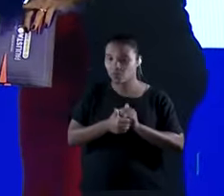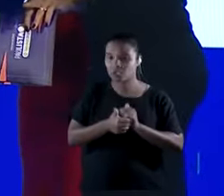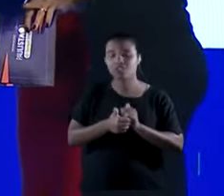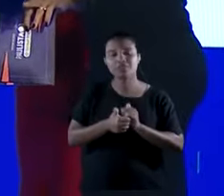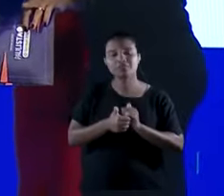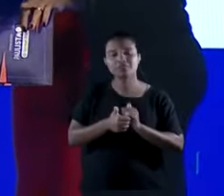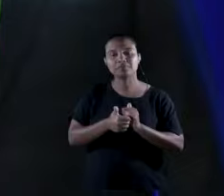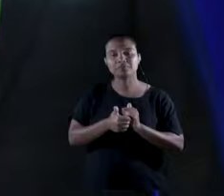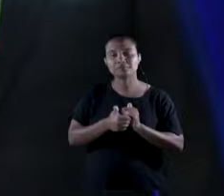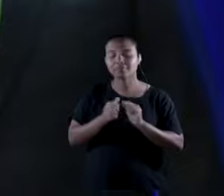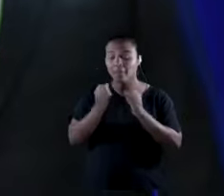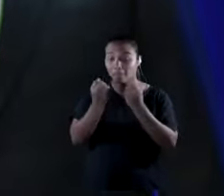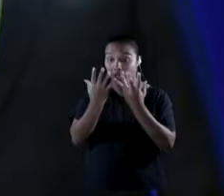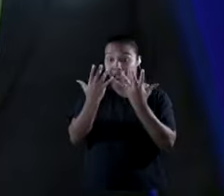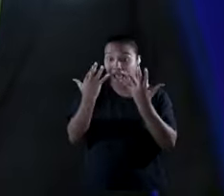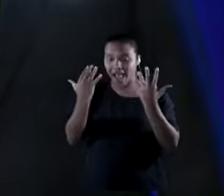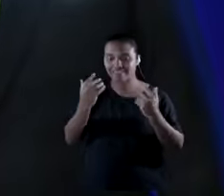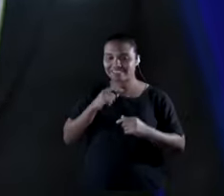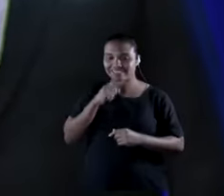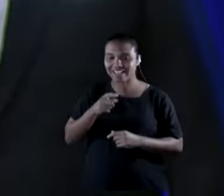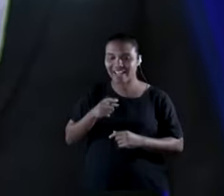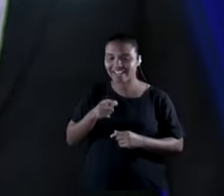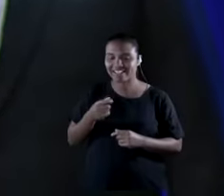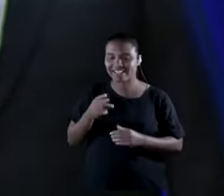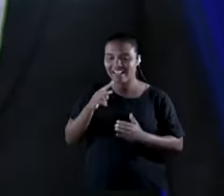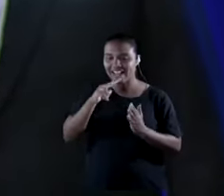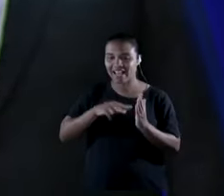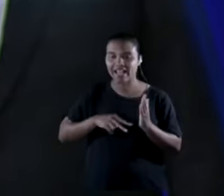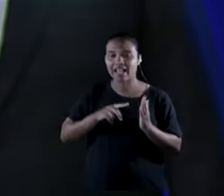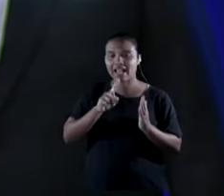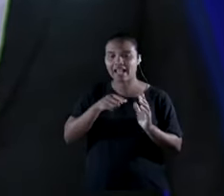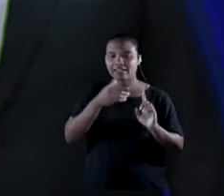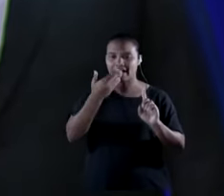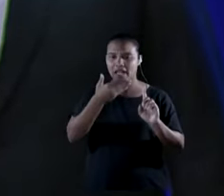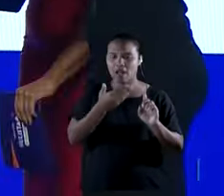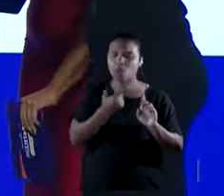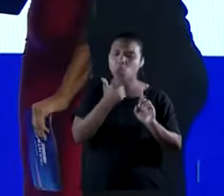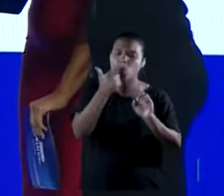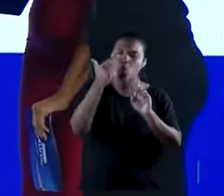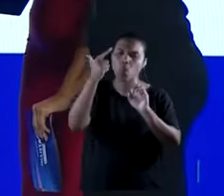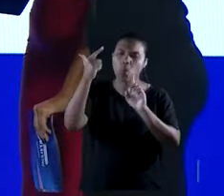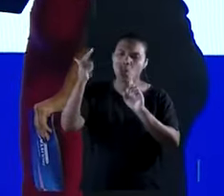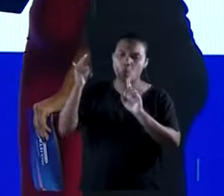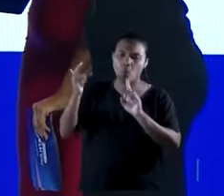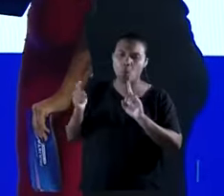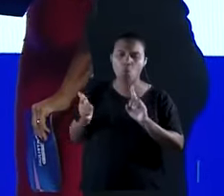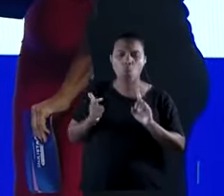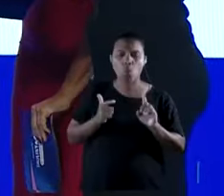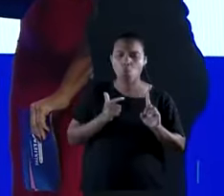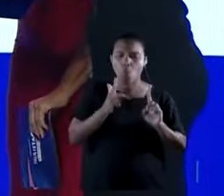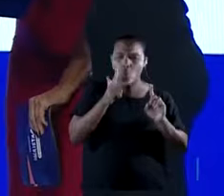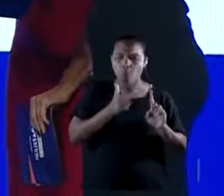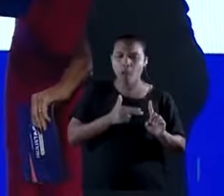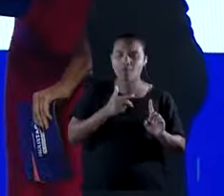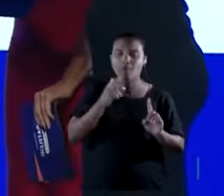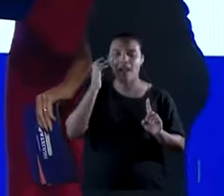esportiva. E, é que é muito brilhante o texto. E ícone incomparável. E ícone incomparável do rádio. Sua